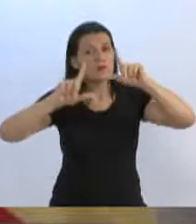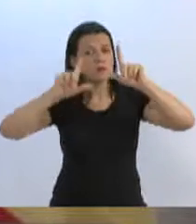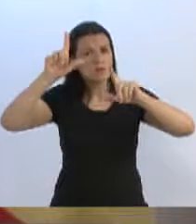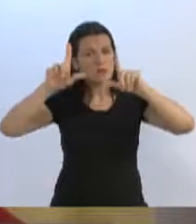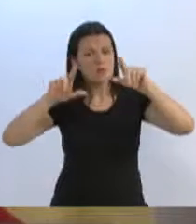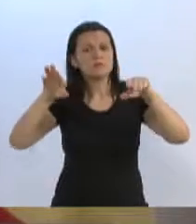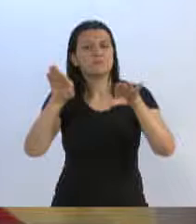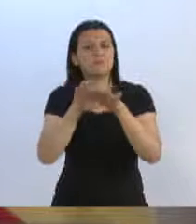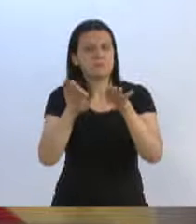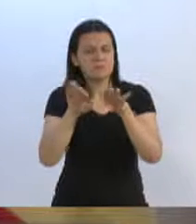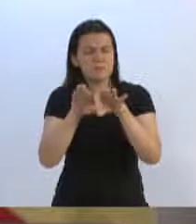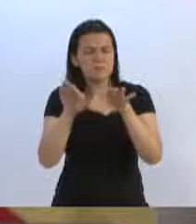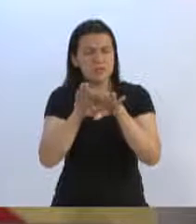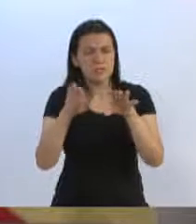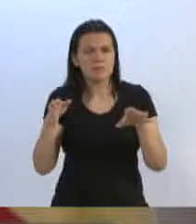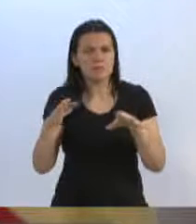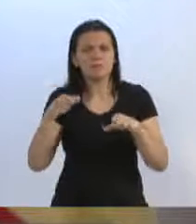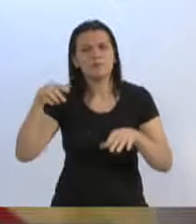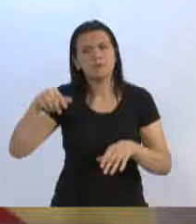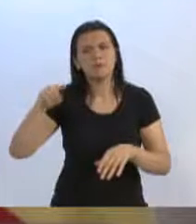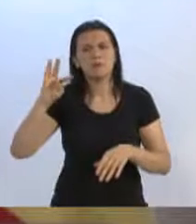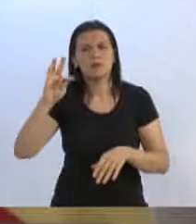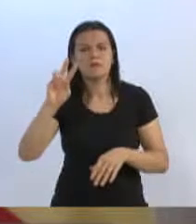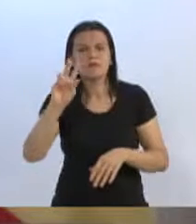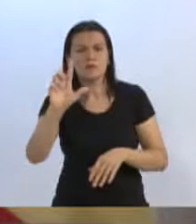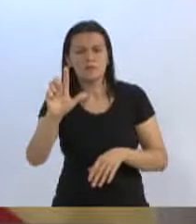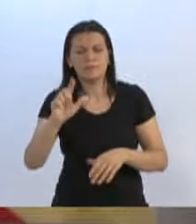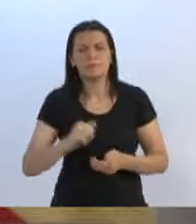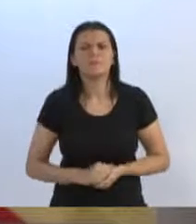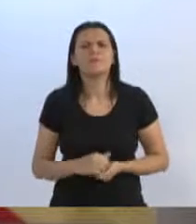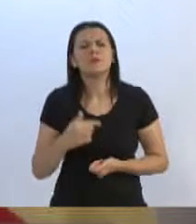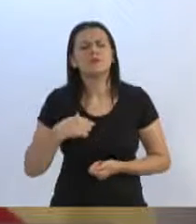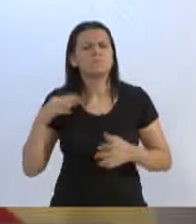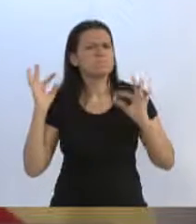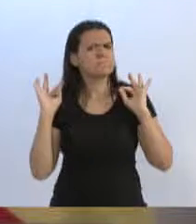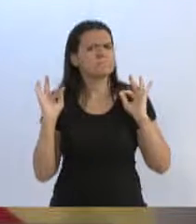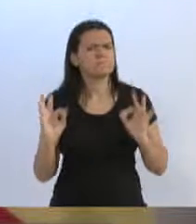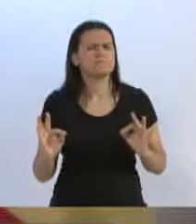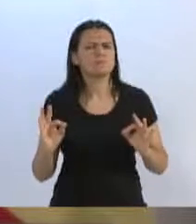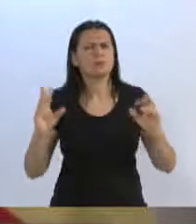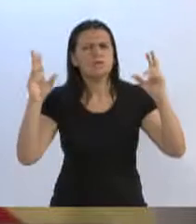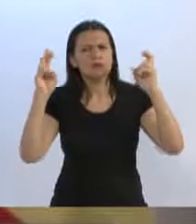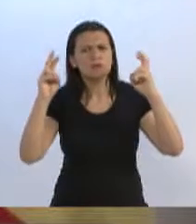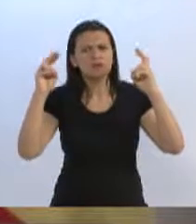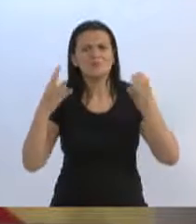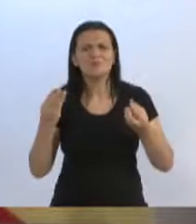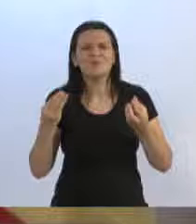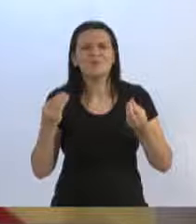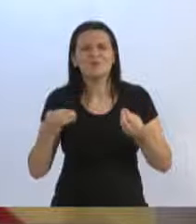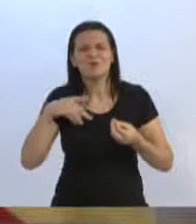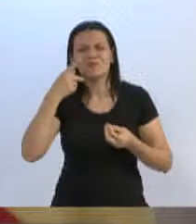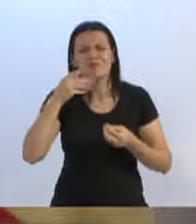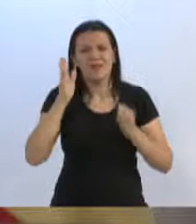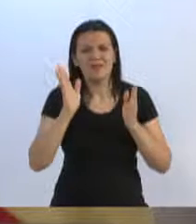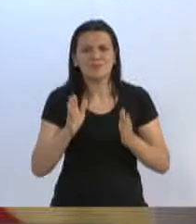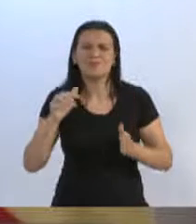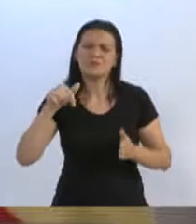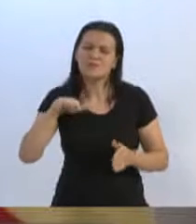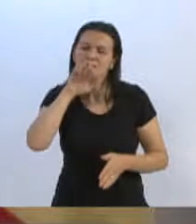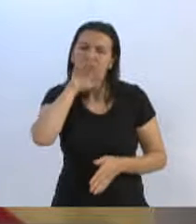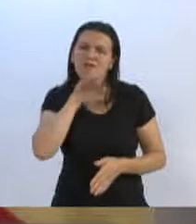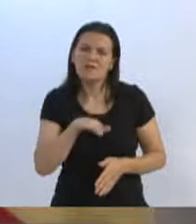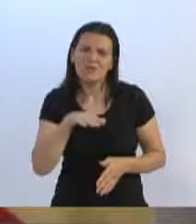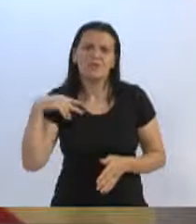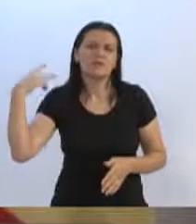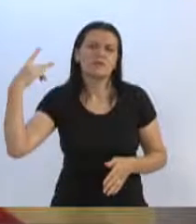os canais de comunicação dessa casa. Eu tenho certeza que esse assunto será muito comentado hoje à tarde